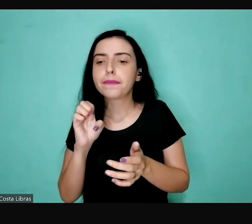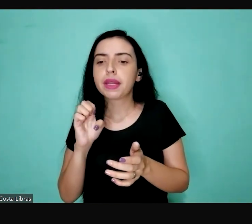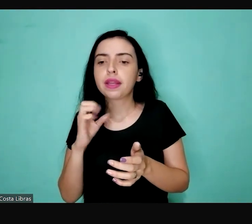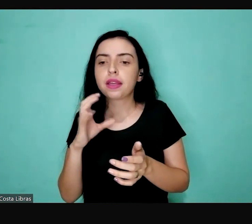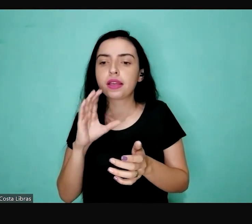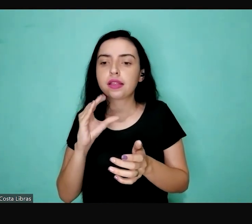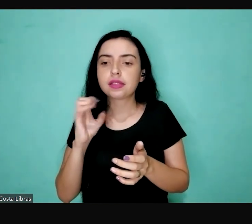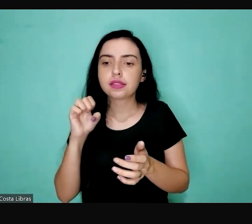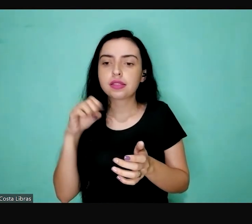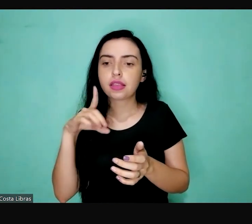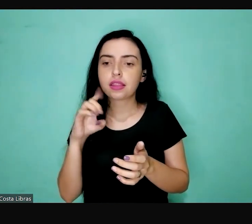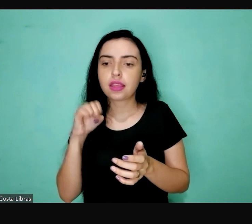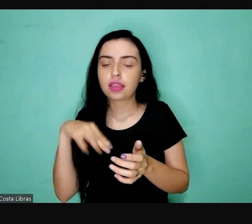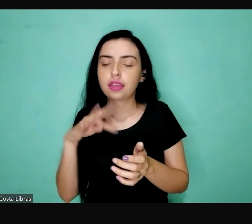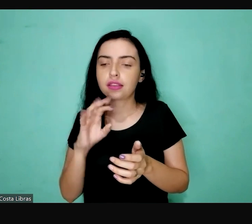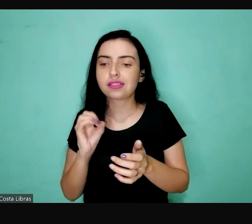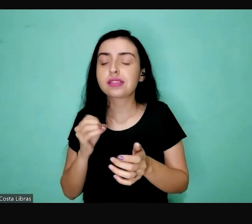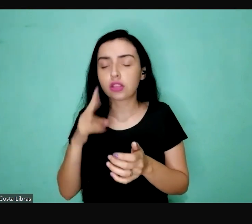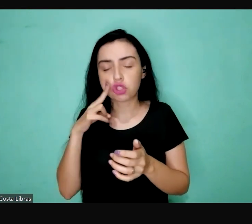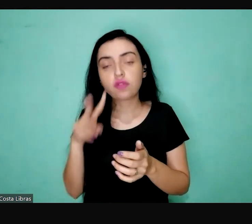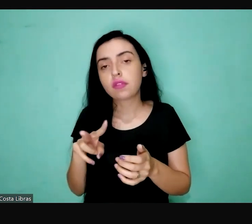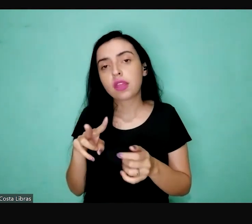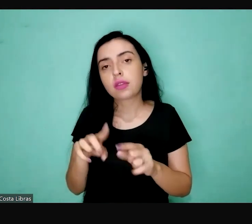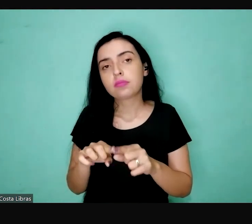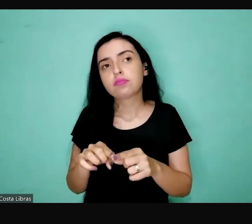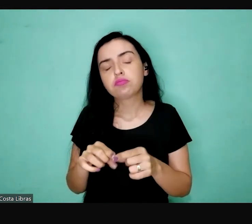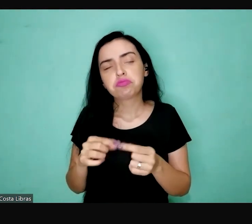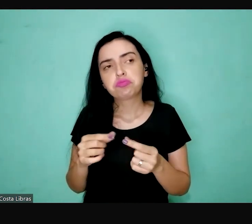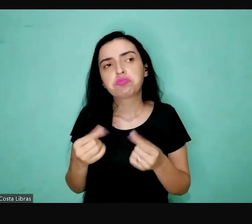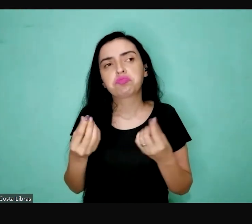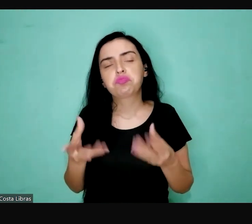gente vê que muitas vezes